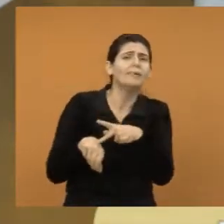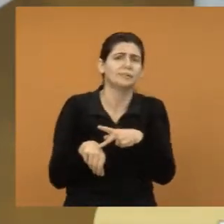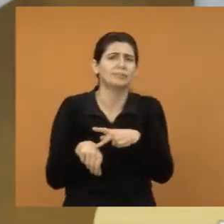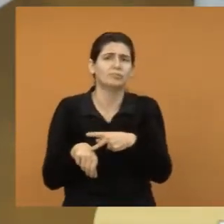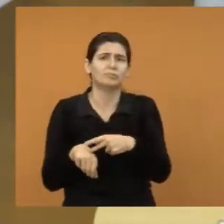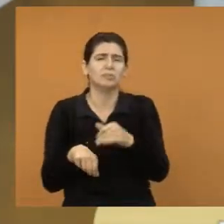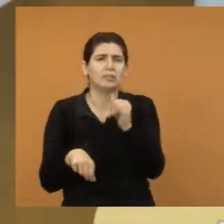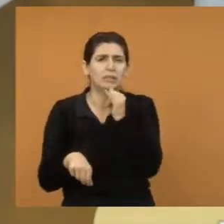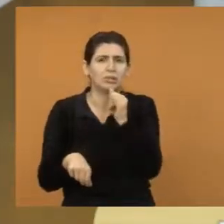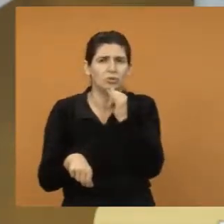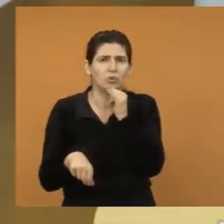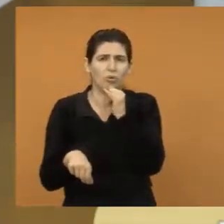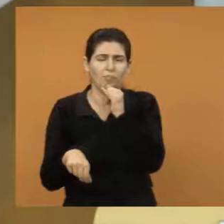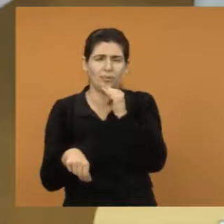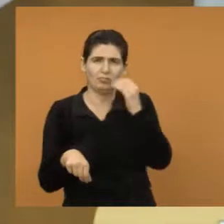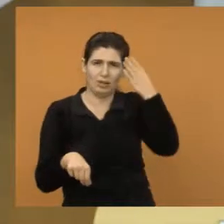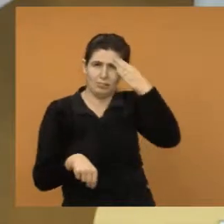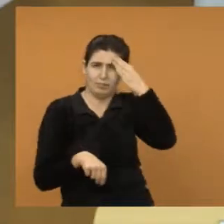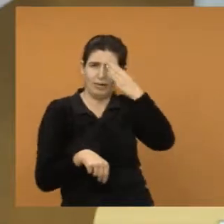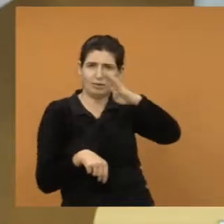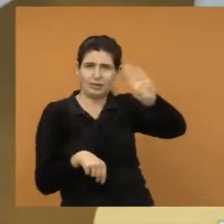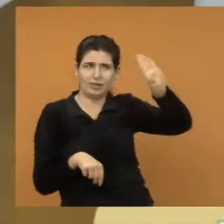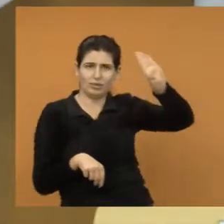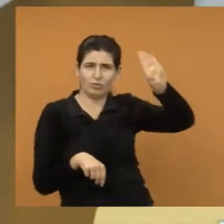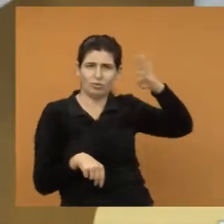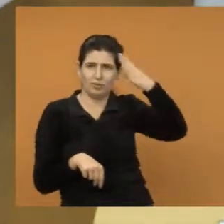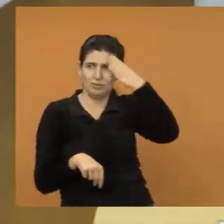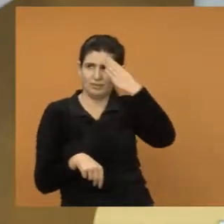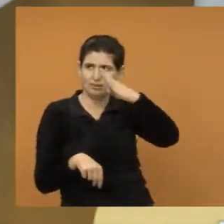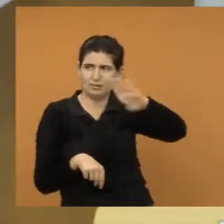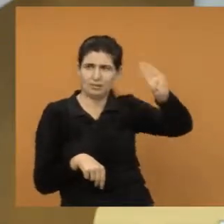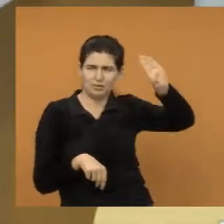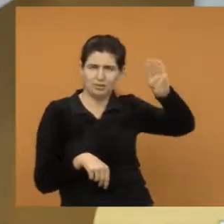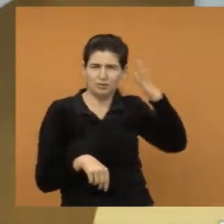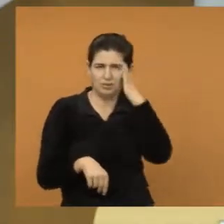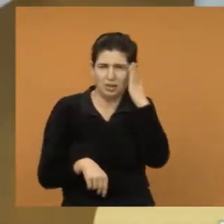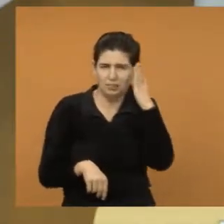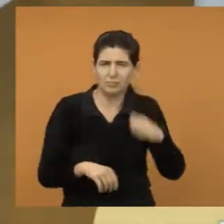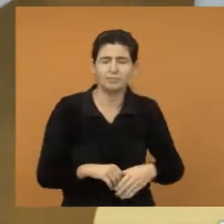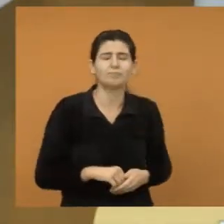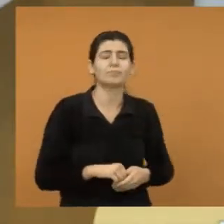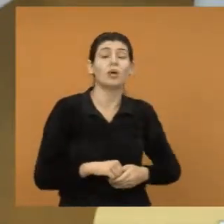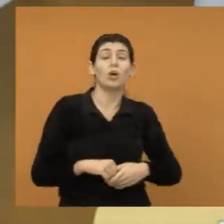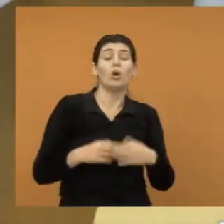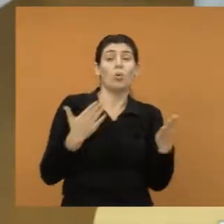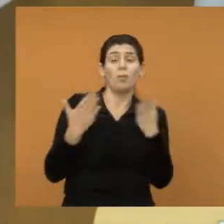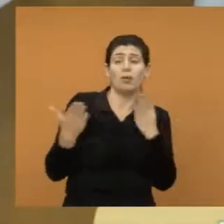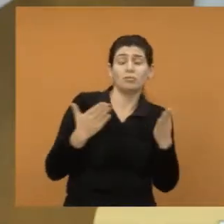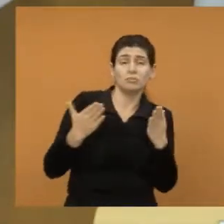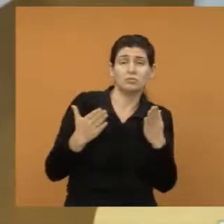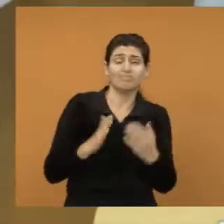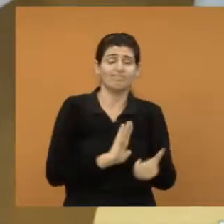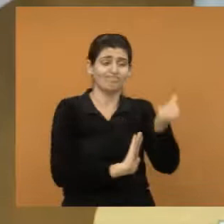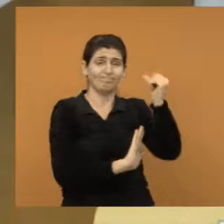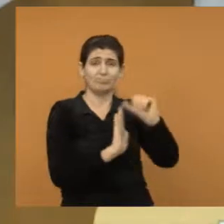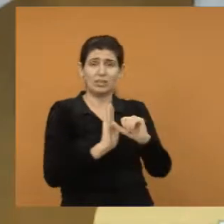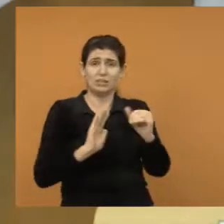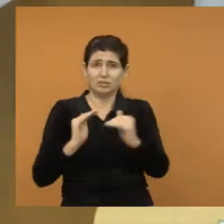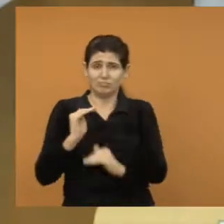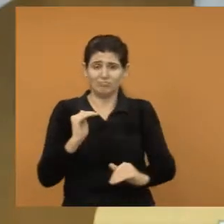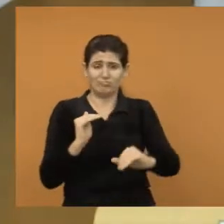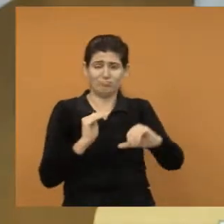tinha índice de homicídio maior que o do Brasil, hoje o Brasil já está à frente da Colômbia por uma série